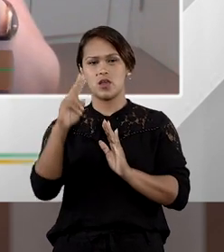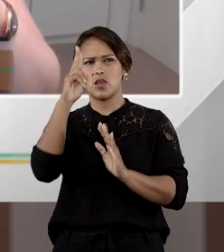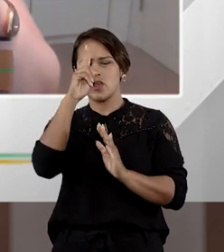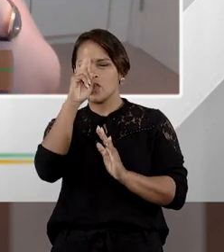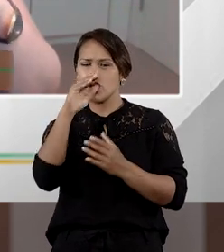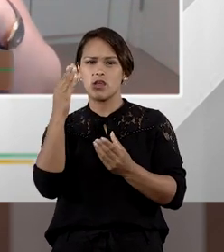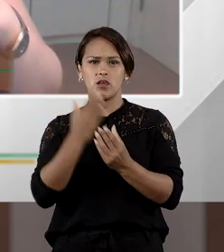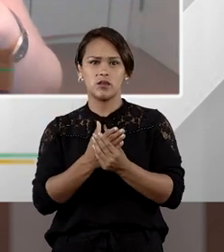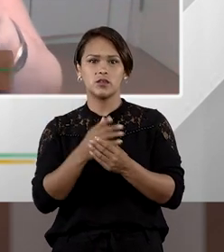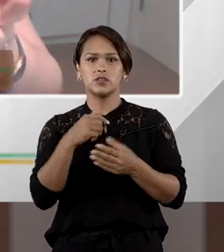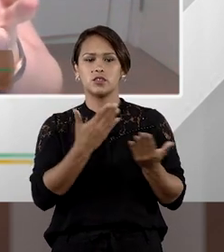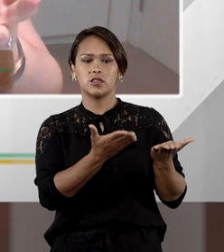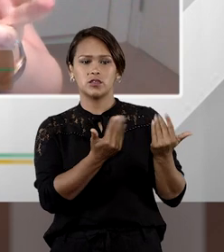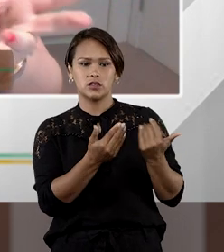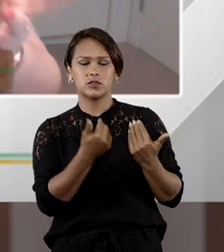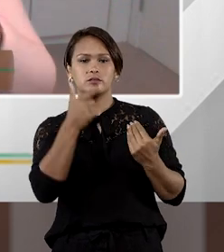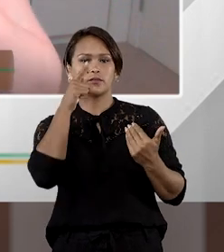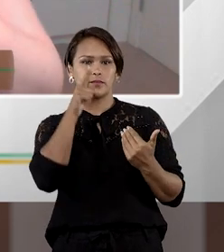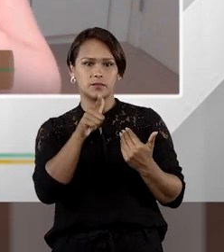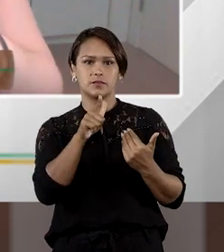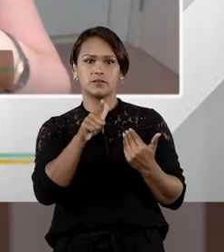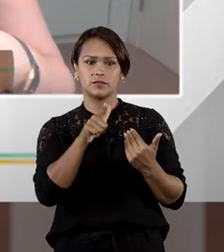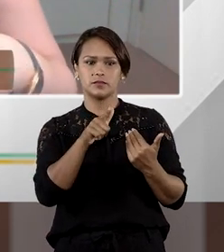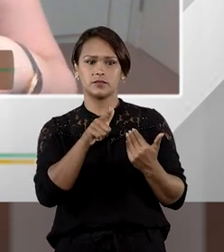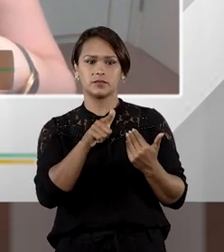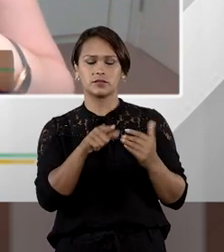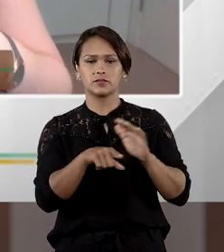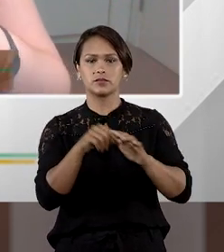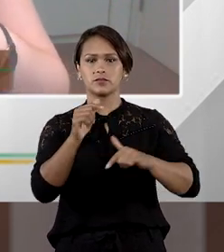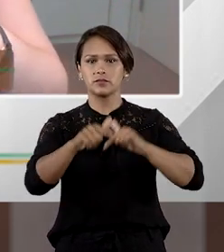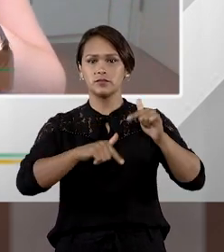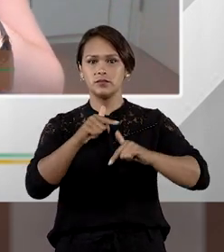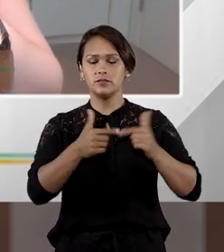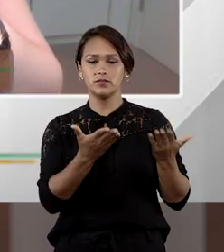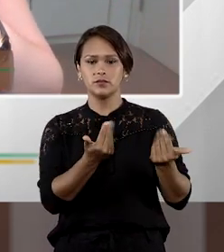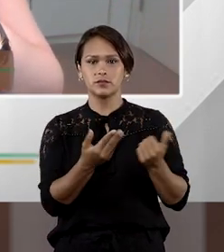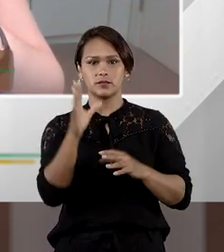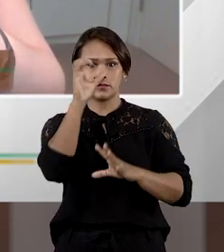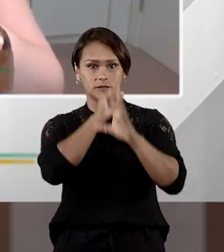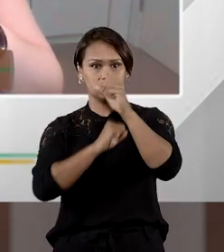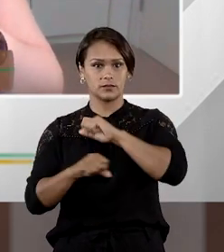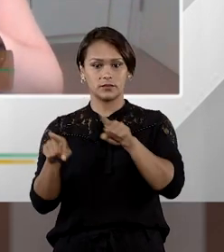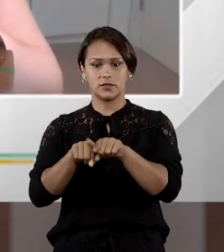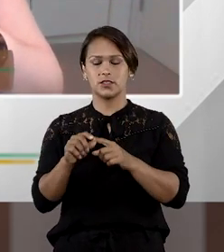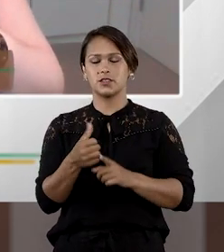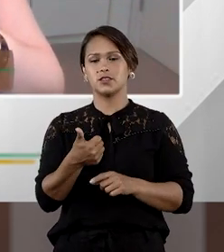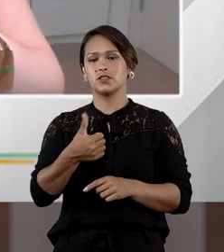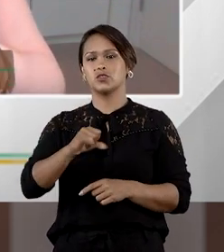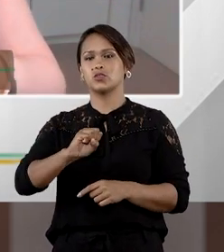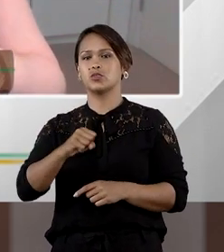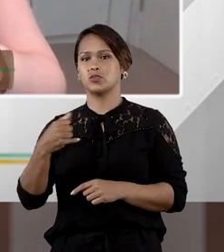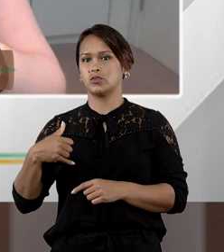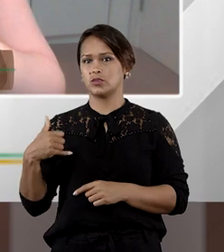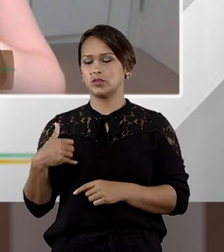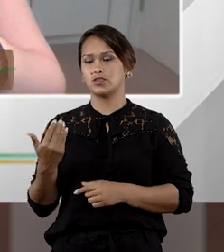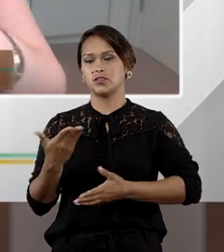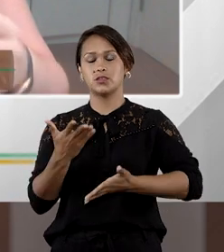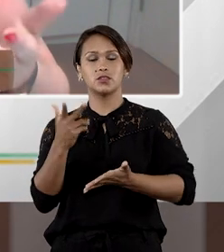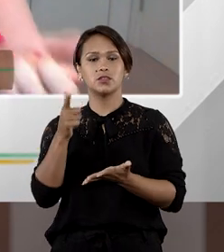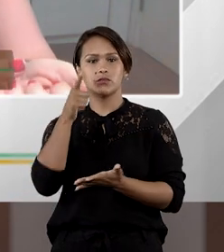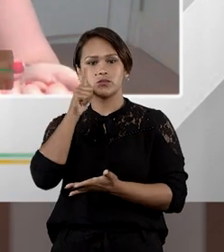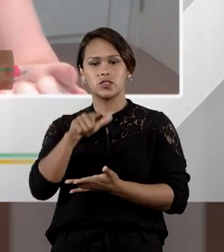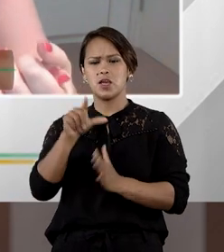vez de um caso em que a jovem conseguiu um trabalho como jovem aprendiz, né? Quando ela fez 18, e ela ia